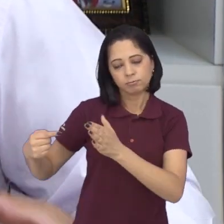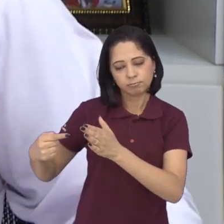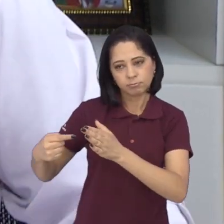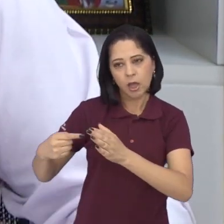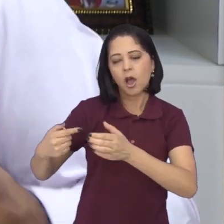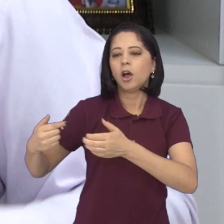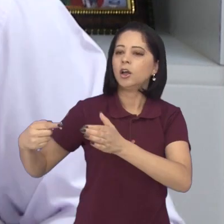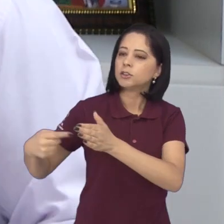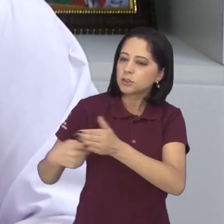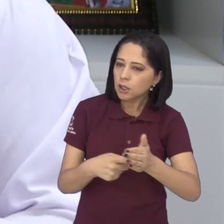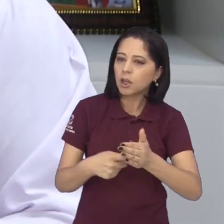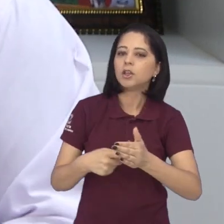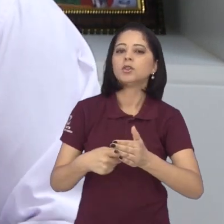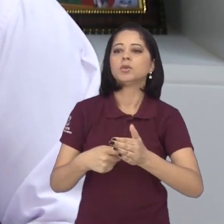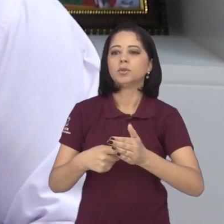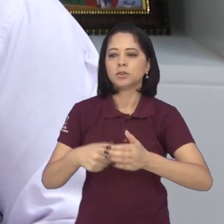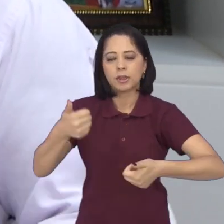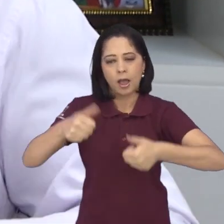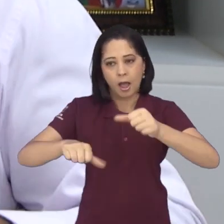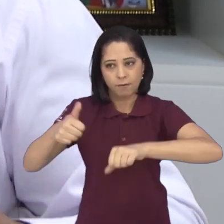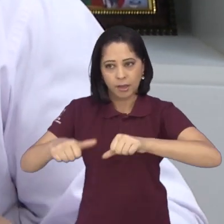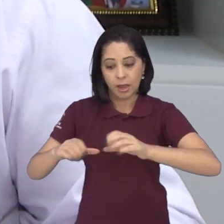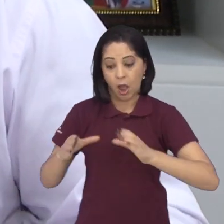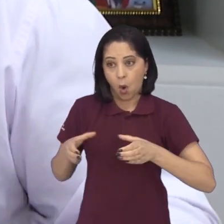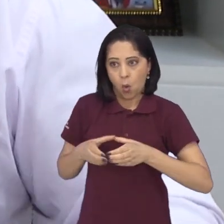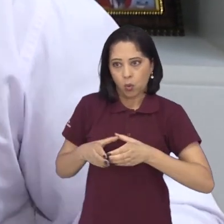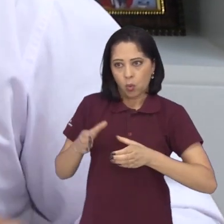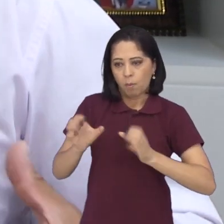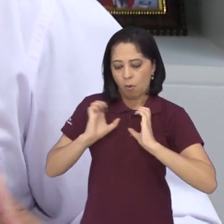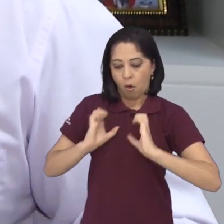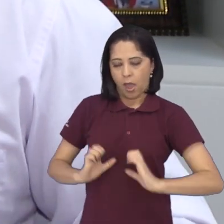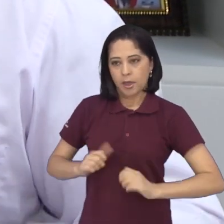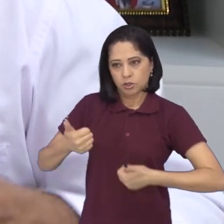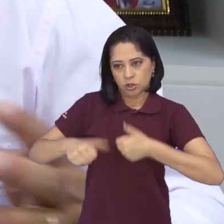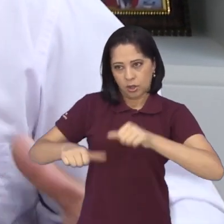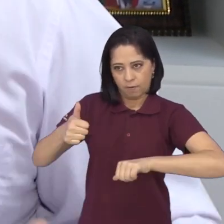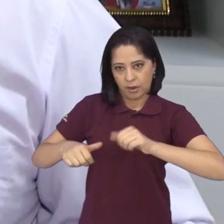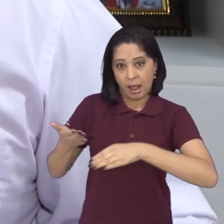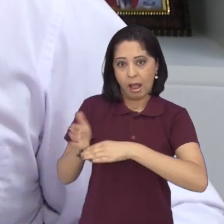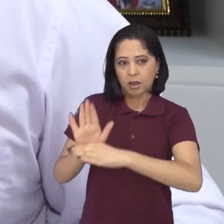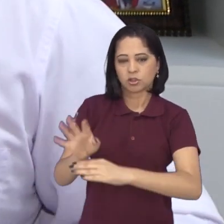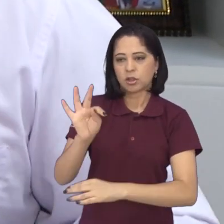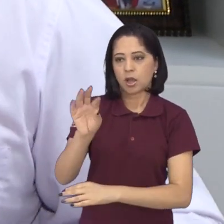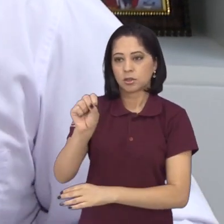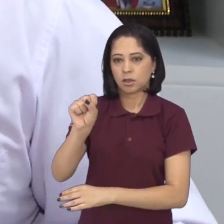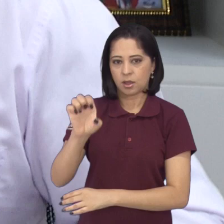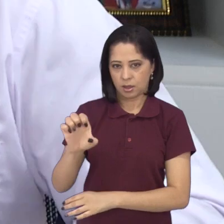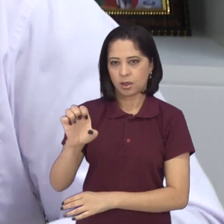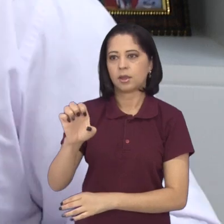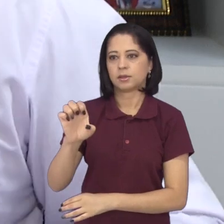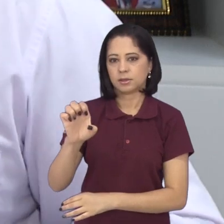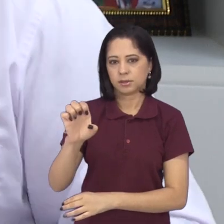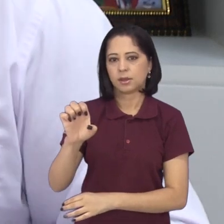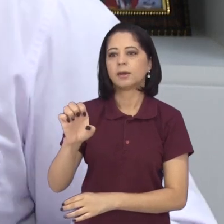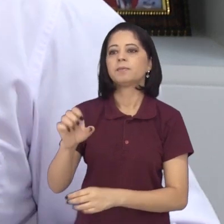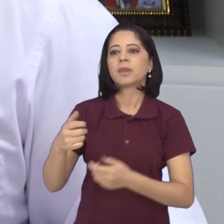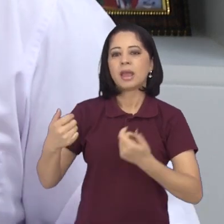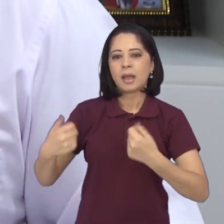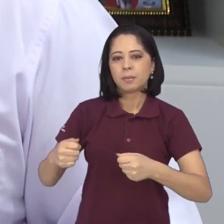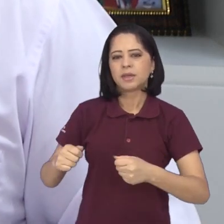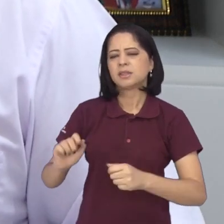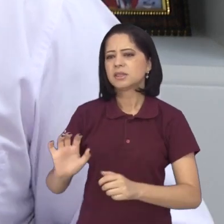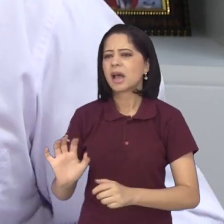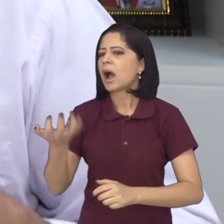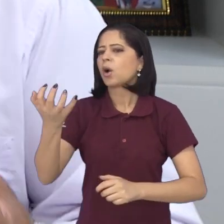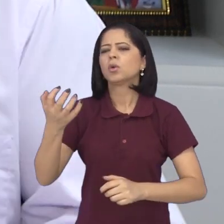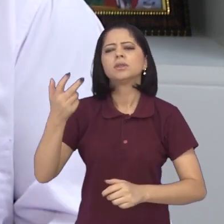Ética também tem isso como princípio, né, de poder contribuir com o TSE e outros órgãos para que nada saia